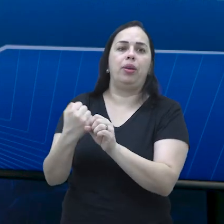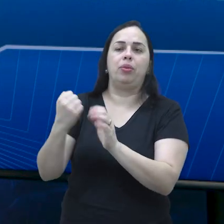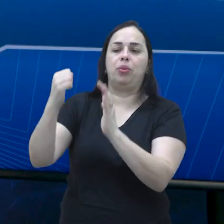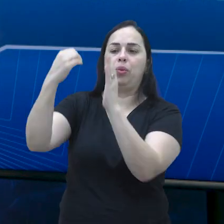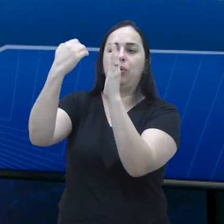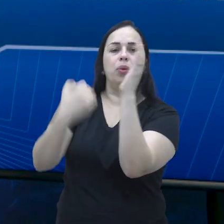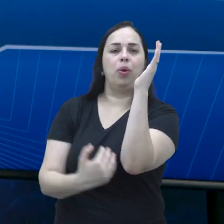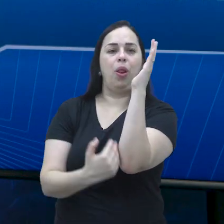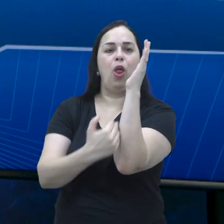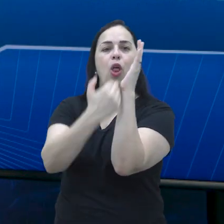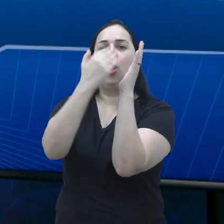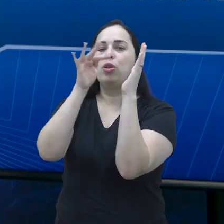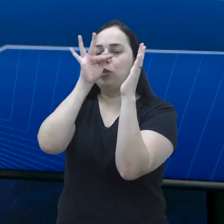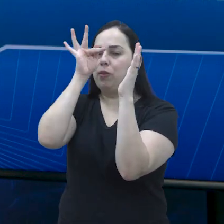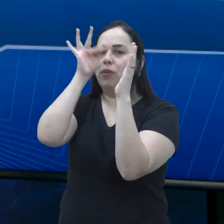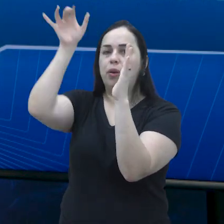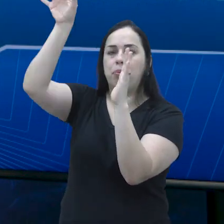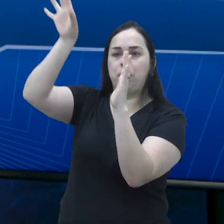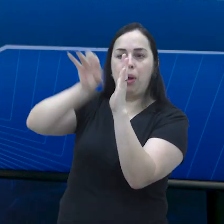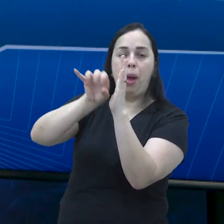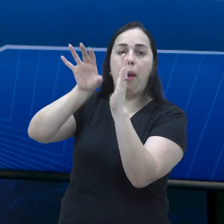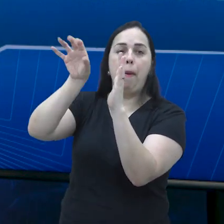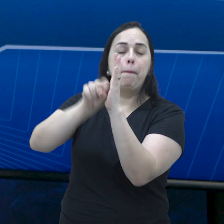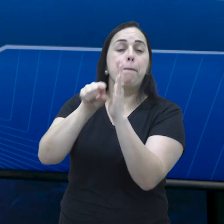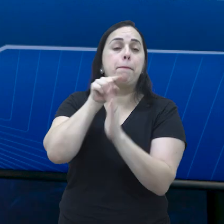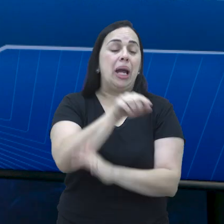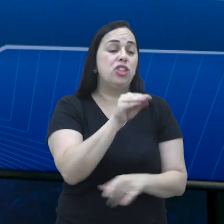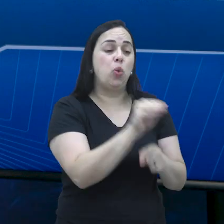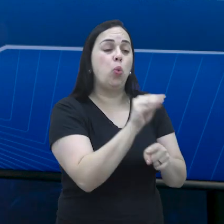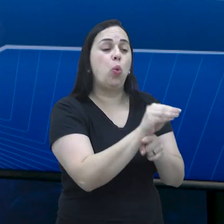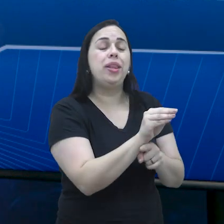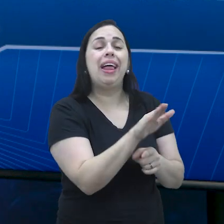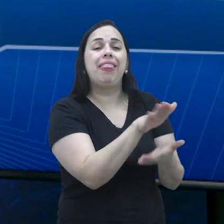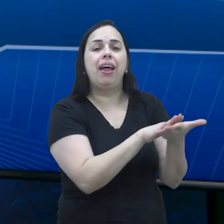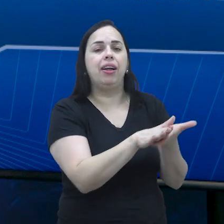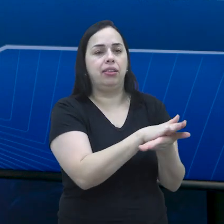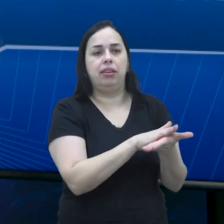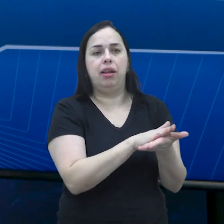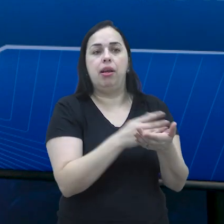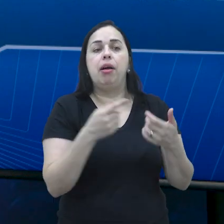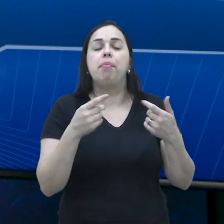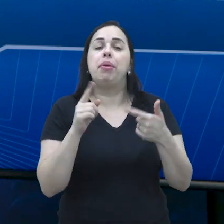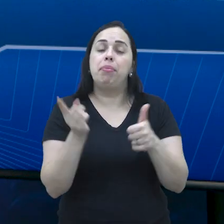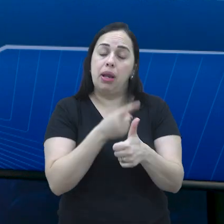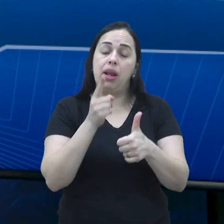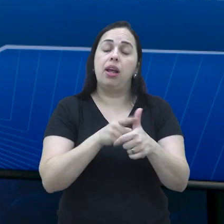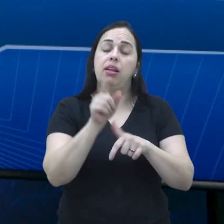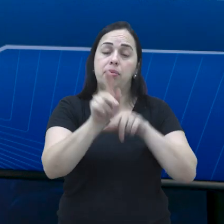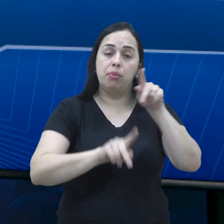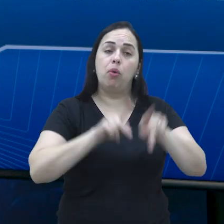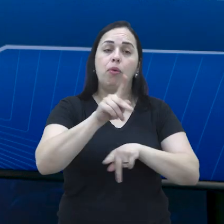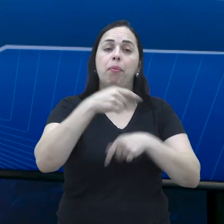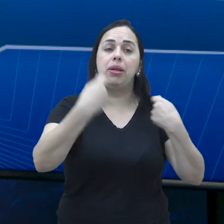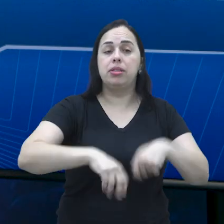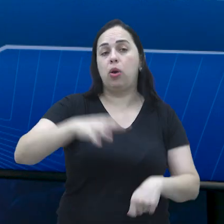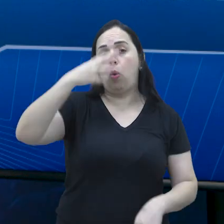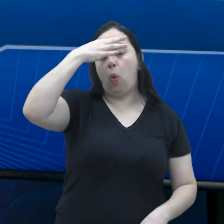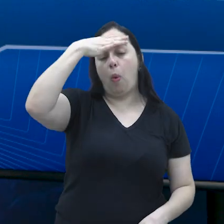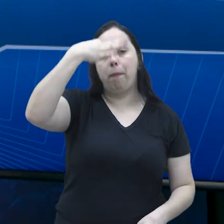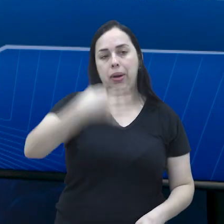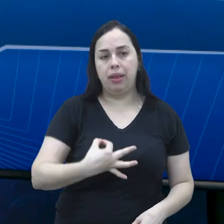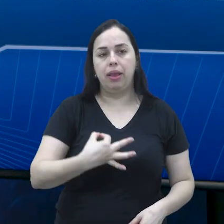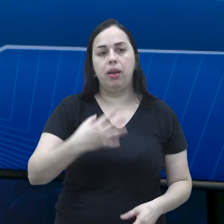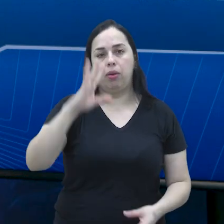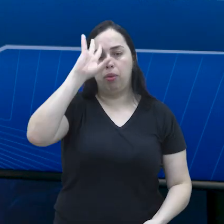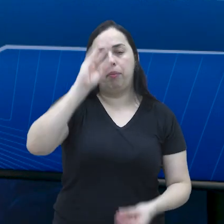por exemplo, um jardim vertical, se a gente não tem a preservação, se as pessoas não compreendem a importância da preservação. Então,